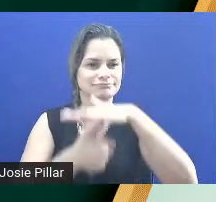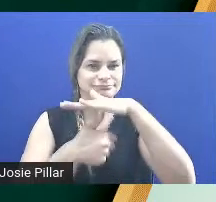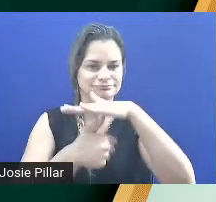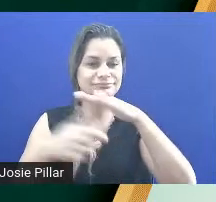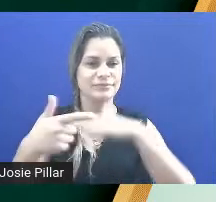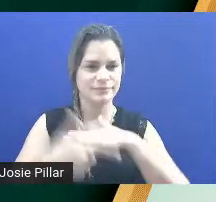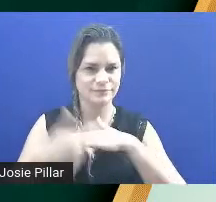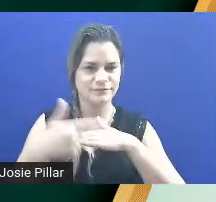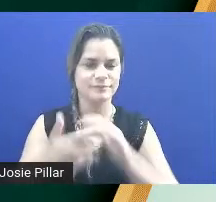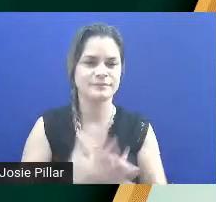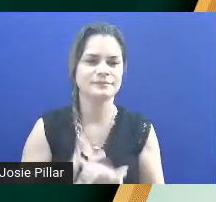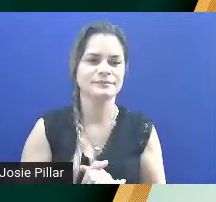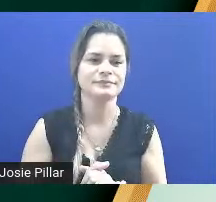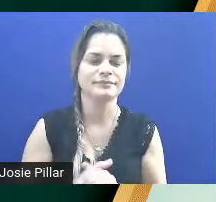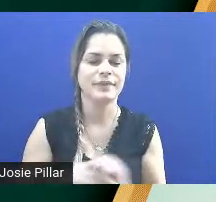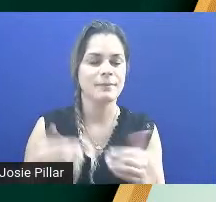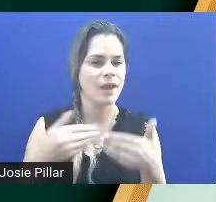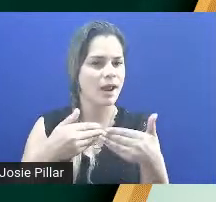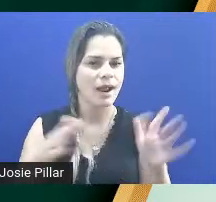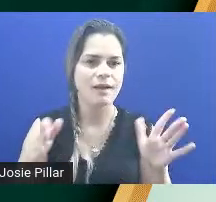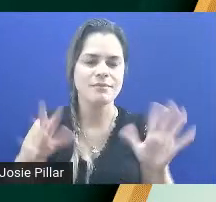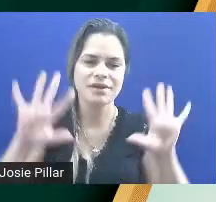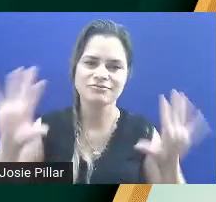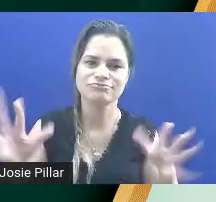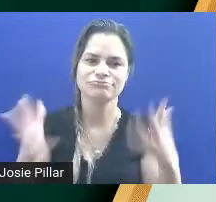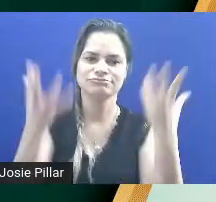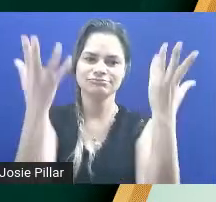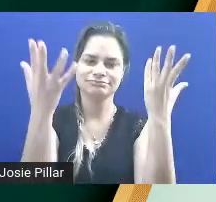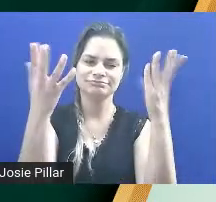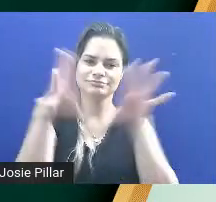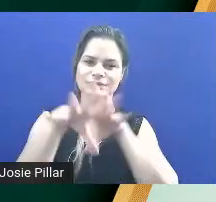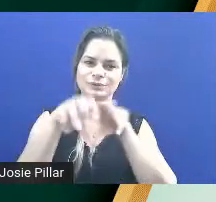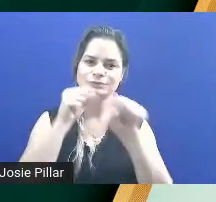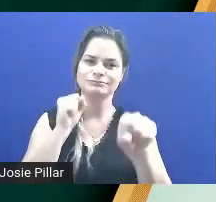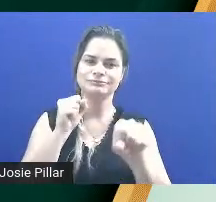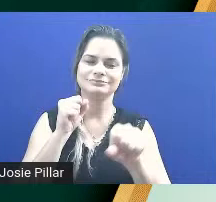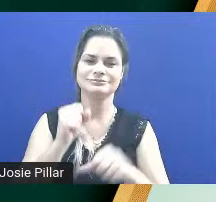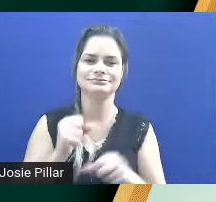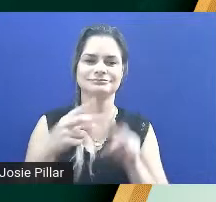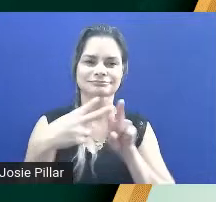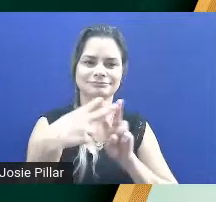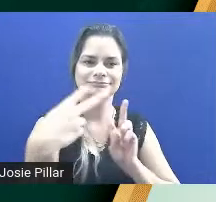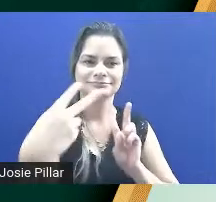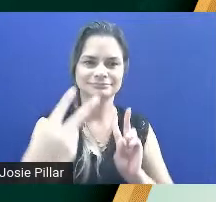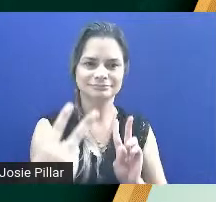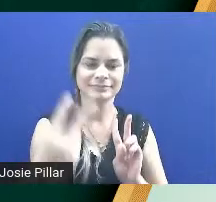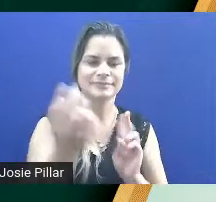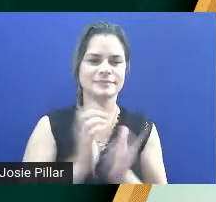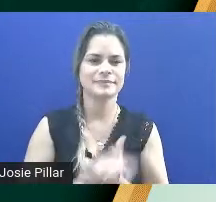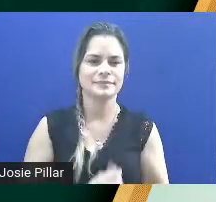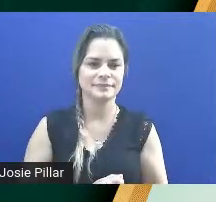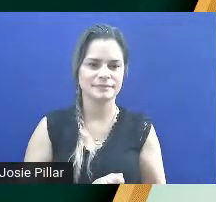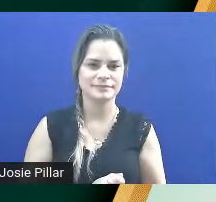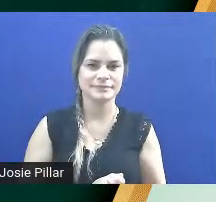a presidência e a abertura dessa sessão solene de colação de grau virtual.